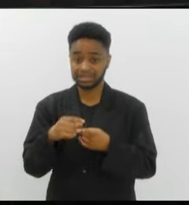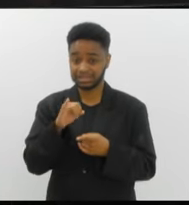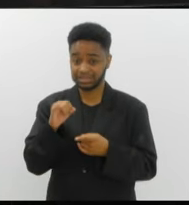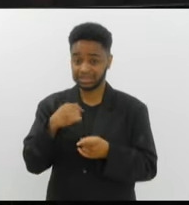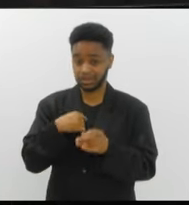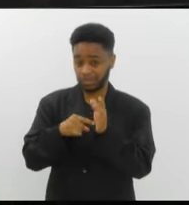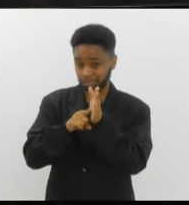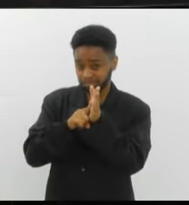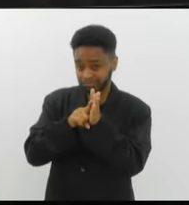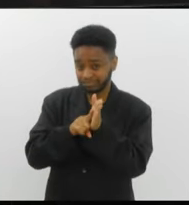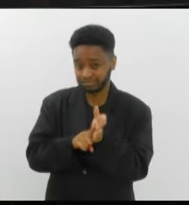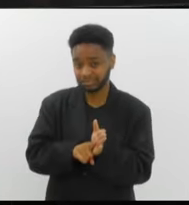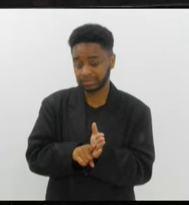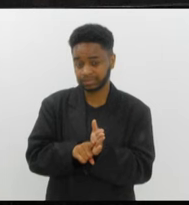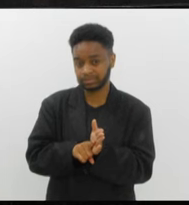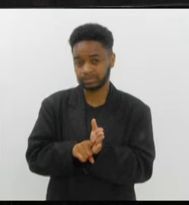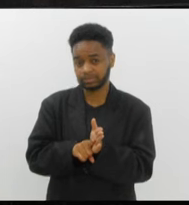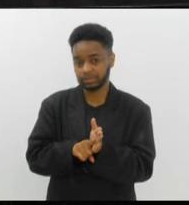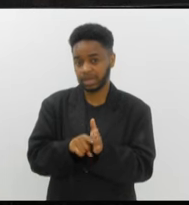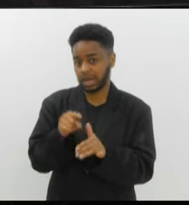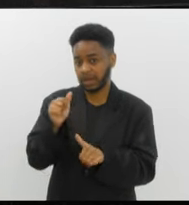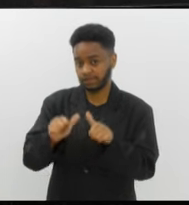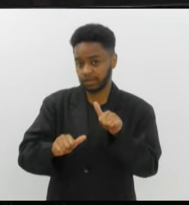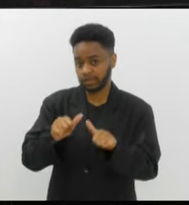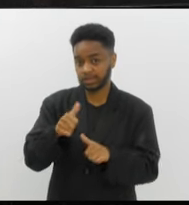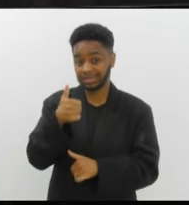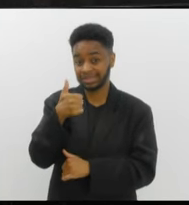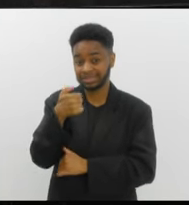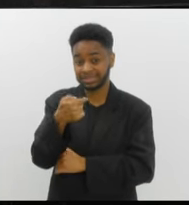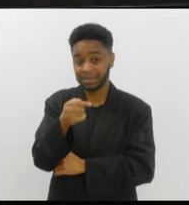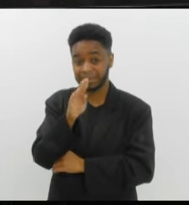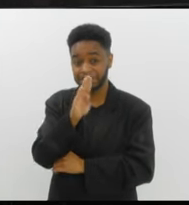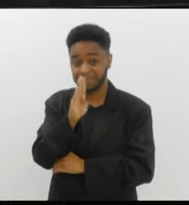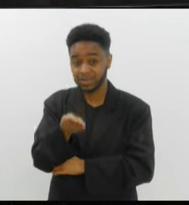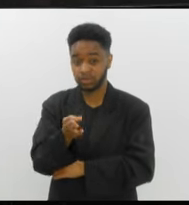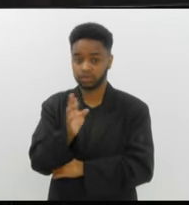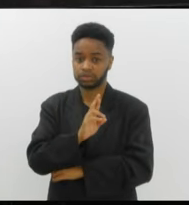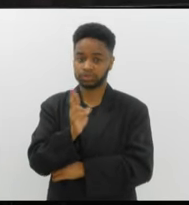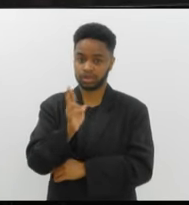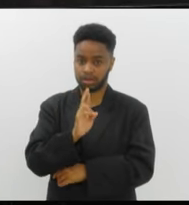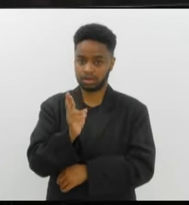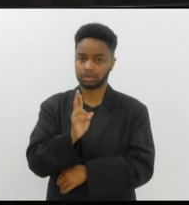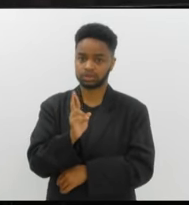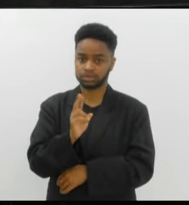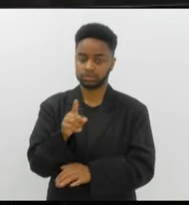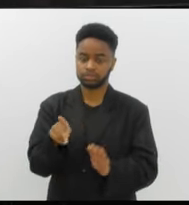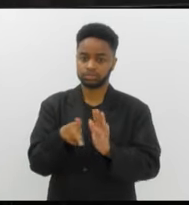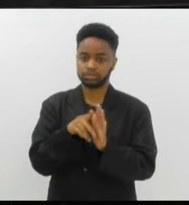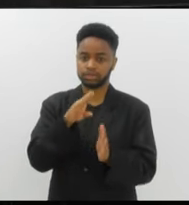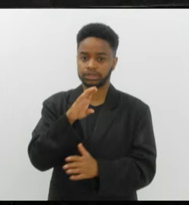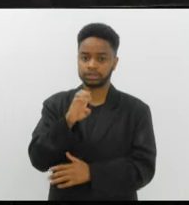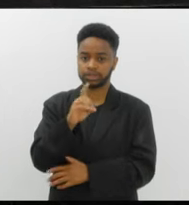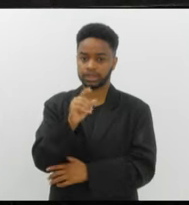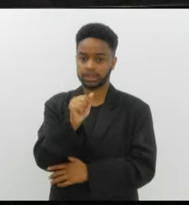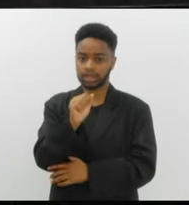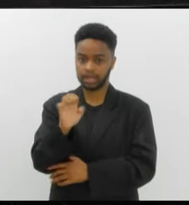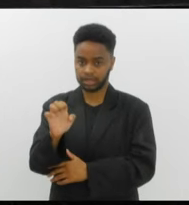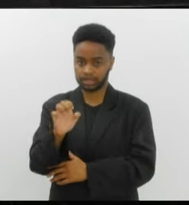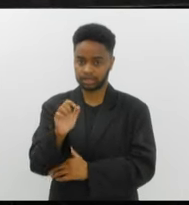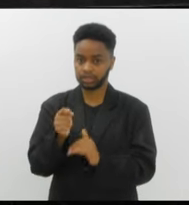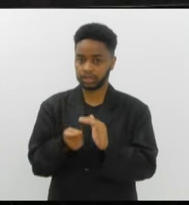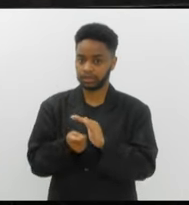deputado Amorim, os 17 bilhões de reais da SEDAI